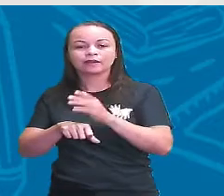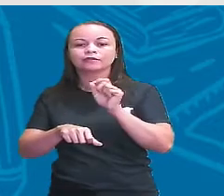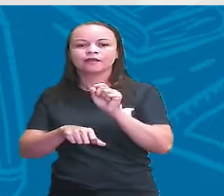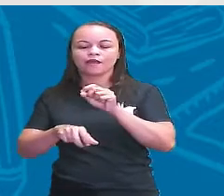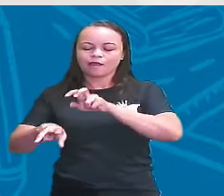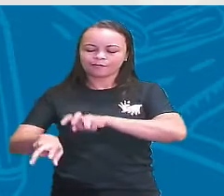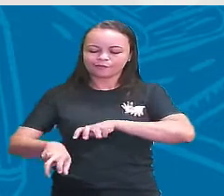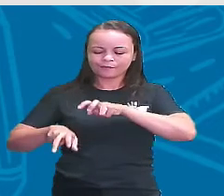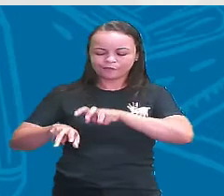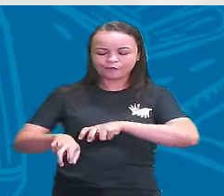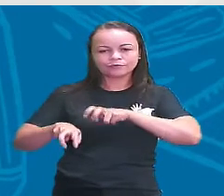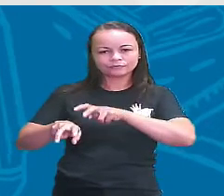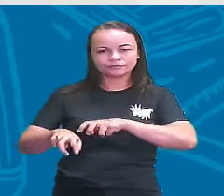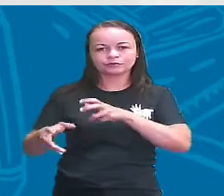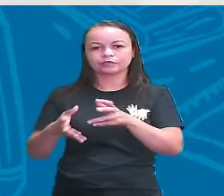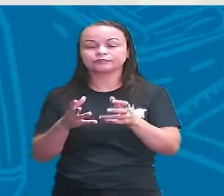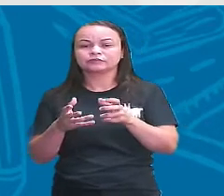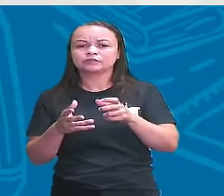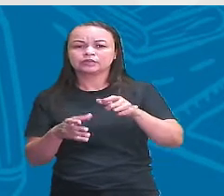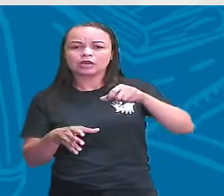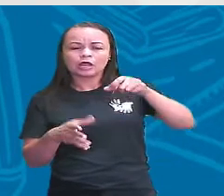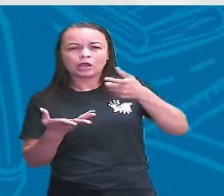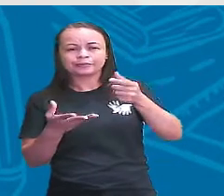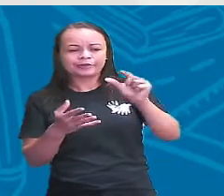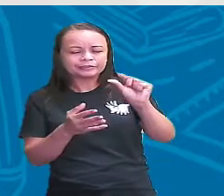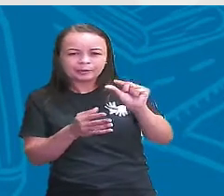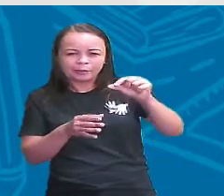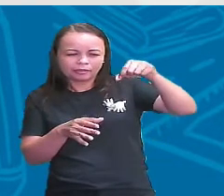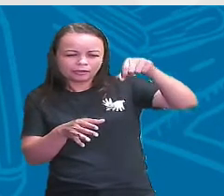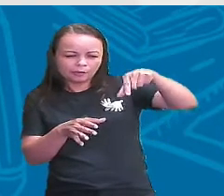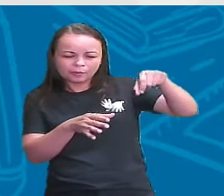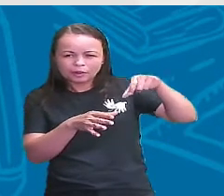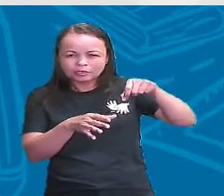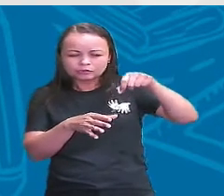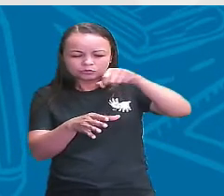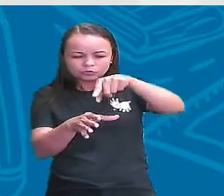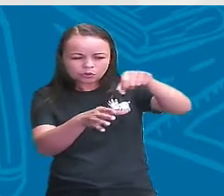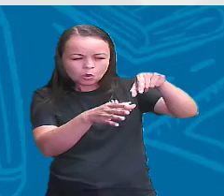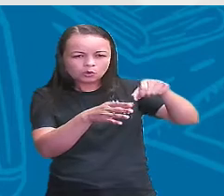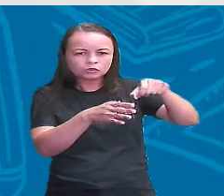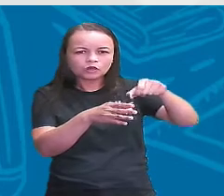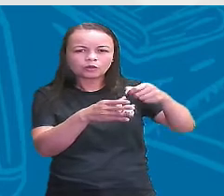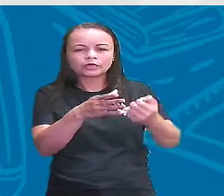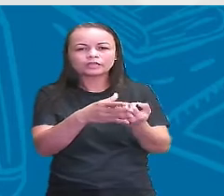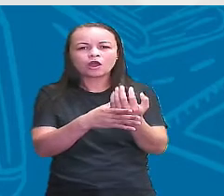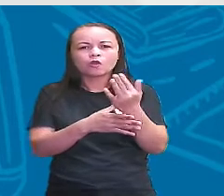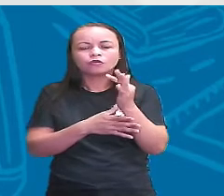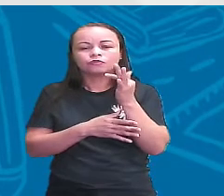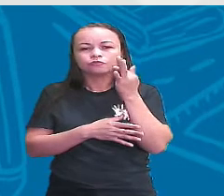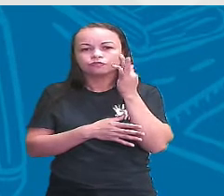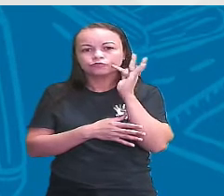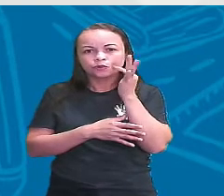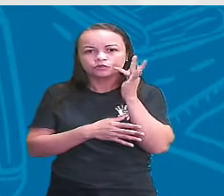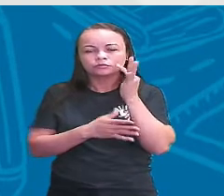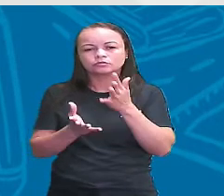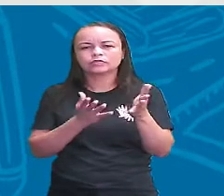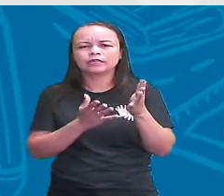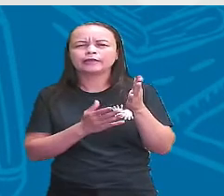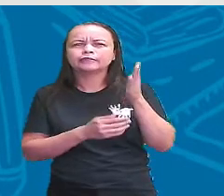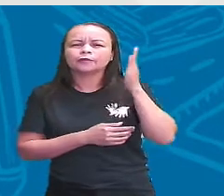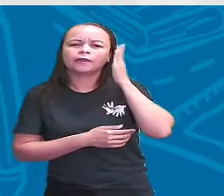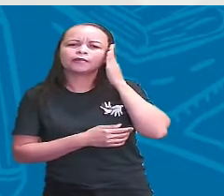as sementes no solo, elas iam dar algum fruto, certo? E aí ele começou a entender que ele